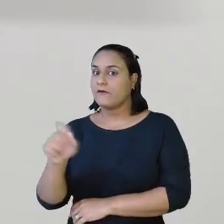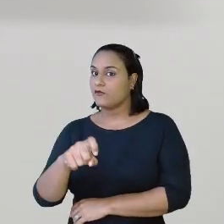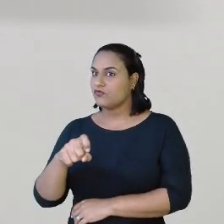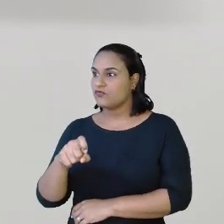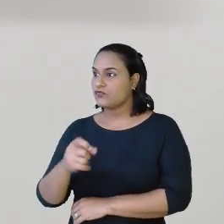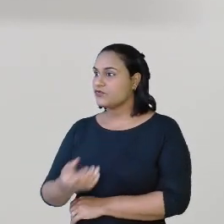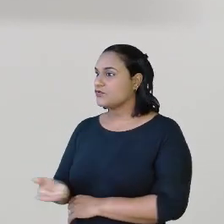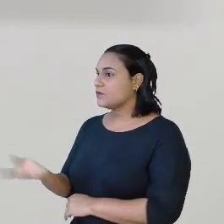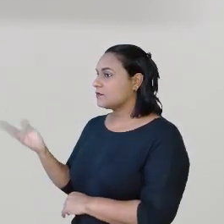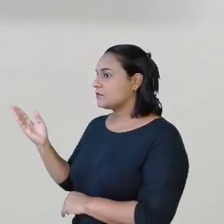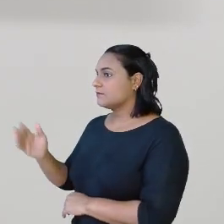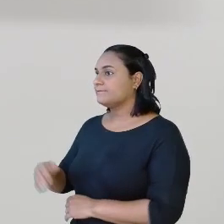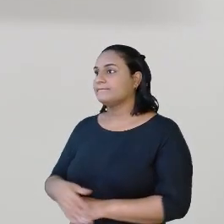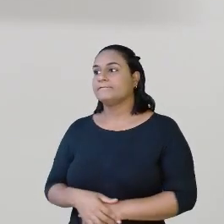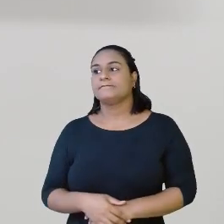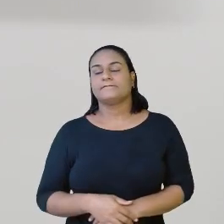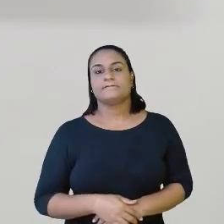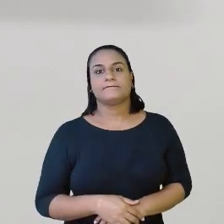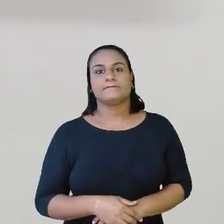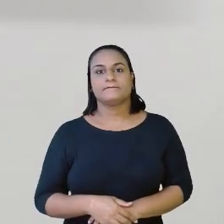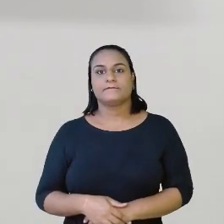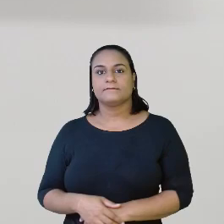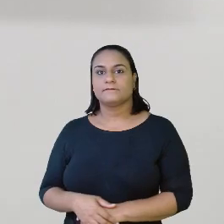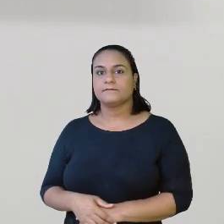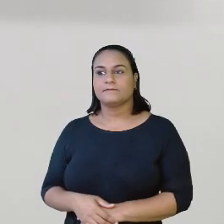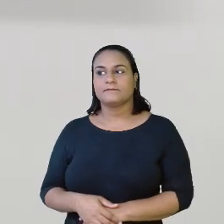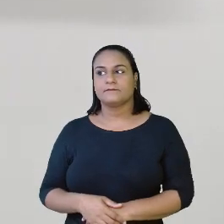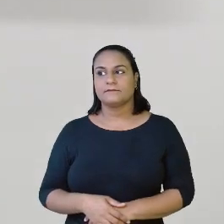X. Palavras com X.